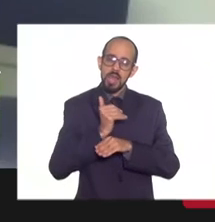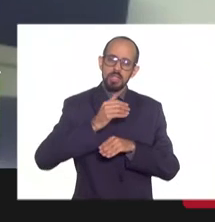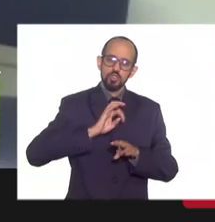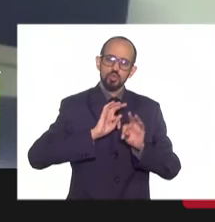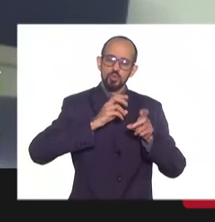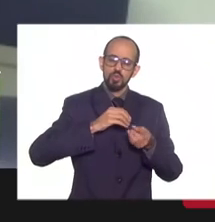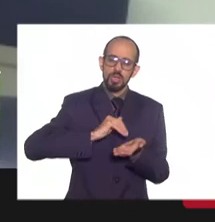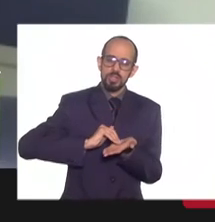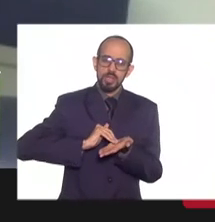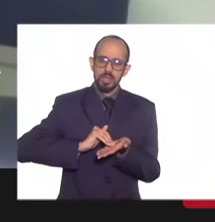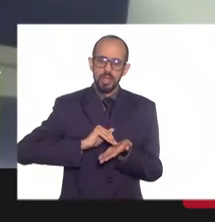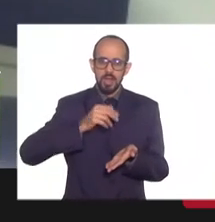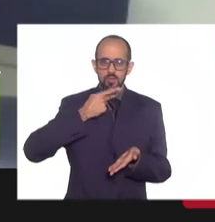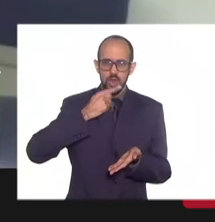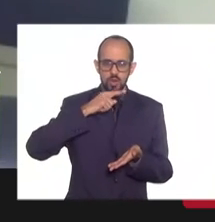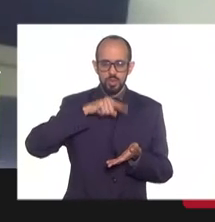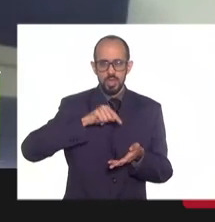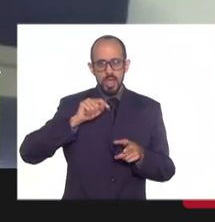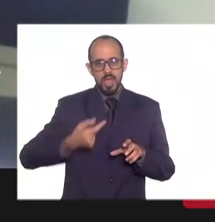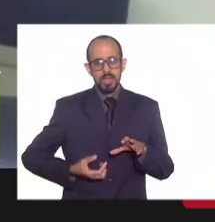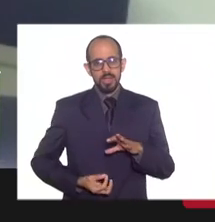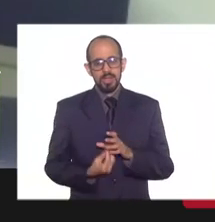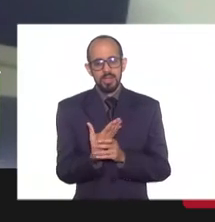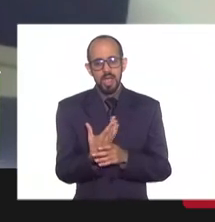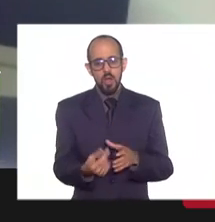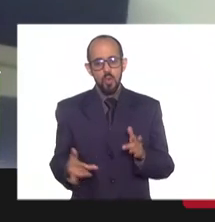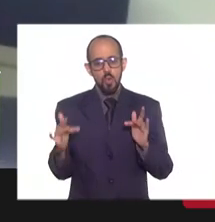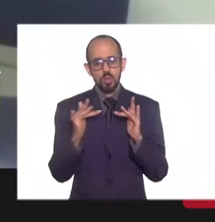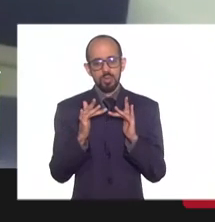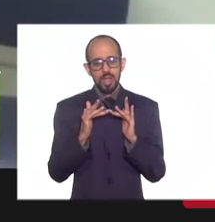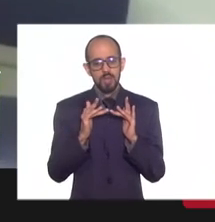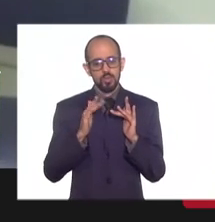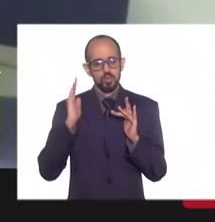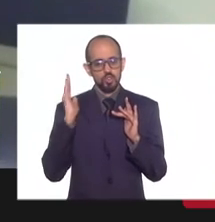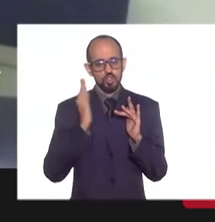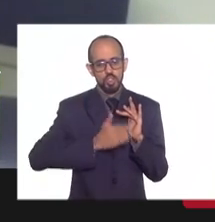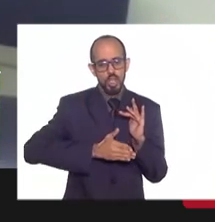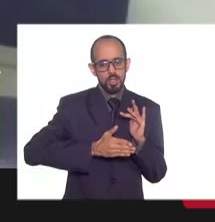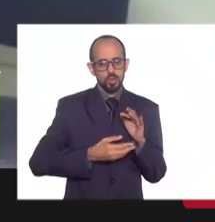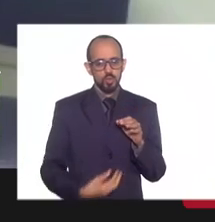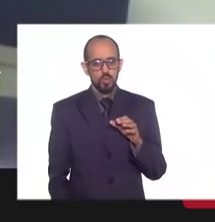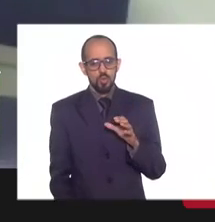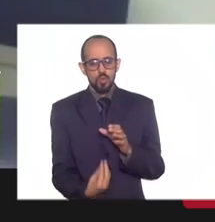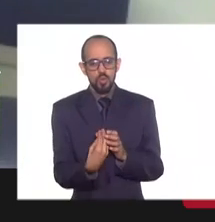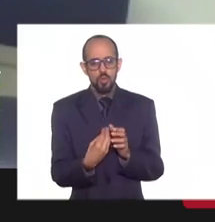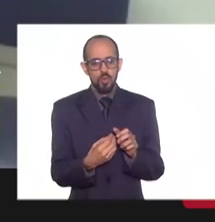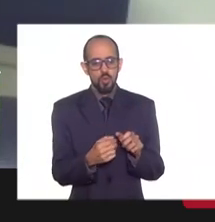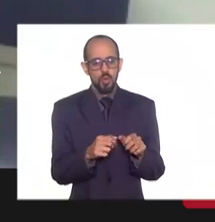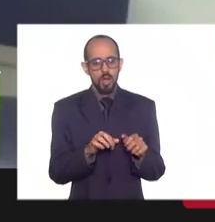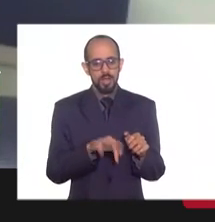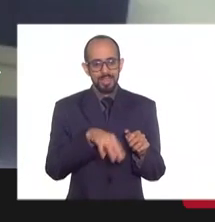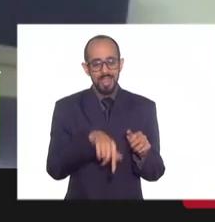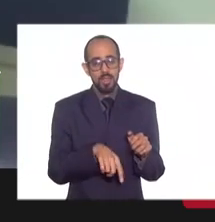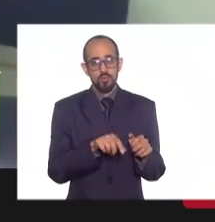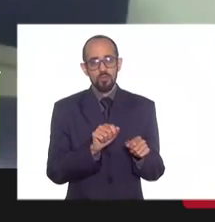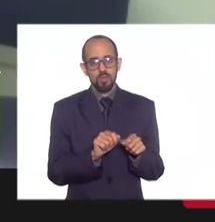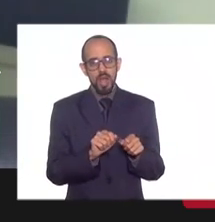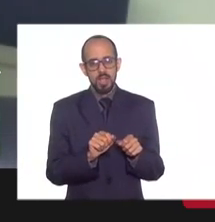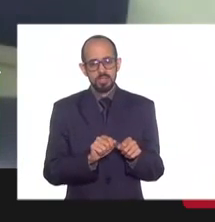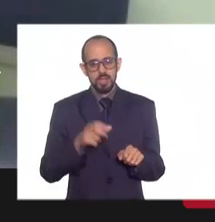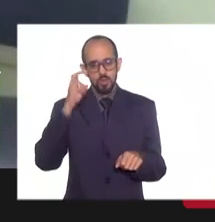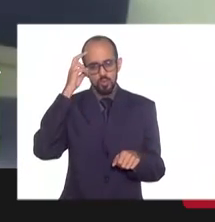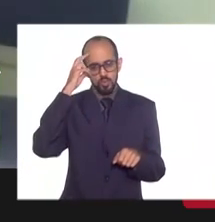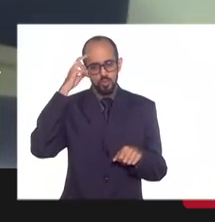colocou que é estabelecer um contato mais direto com o fazedor de cultura é para uma orientação é para a formação